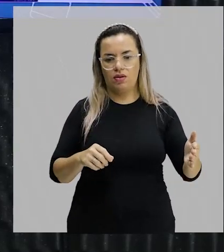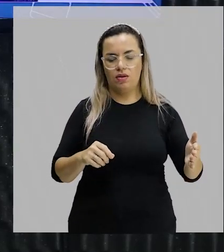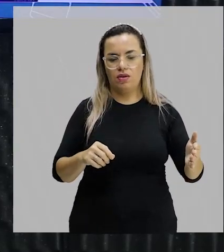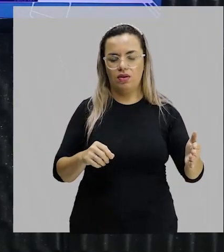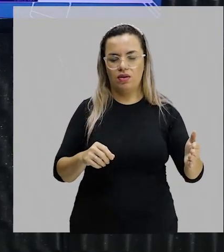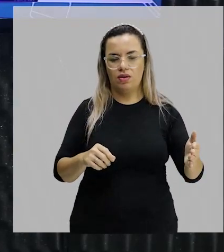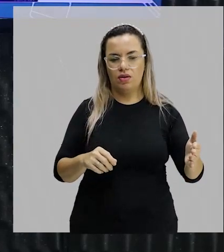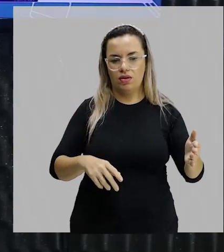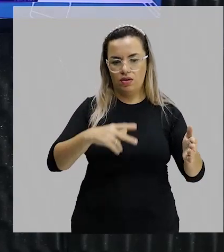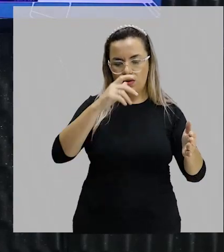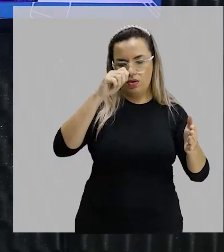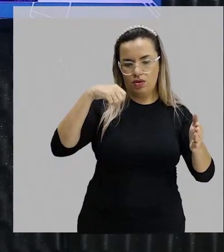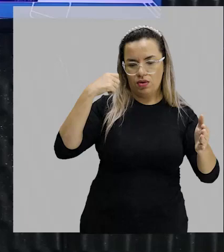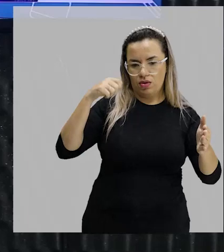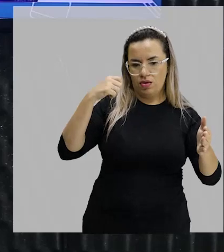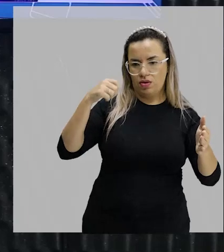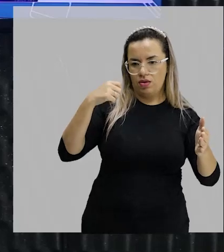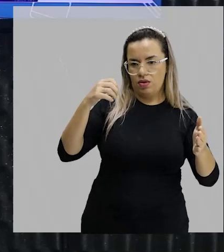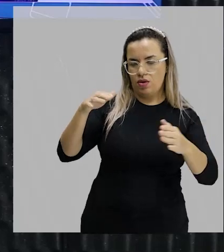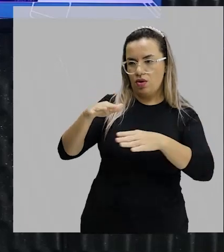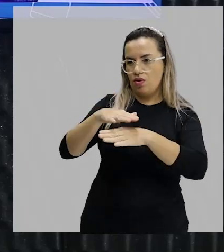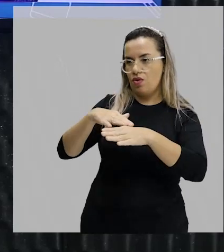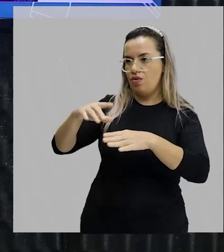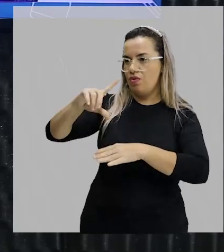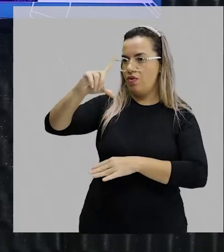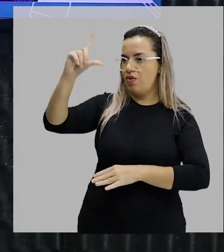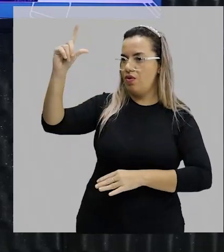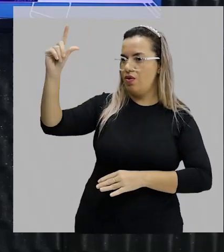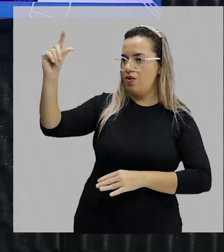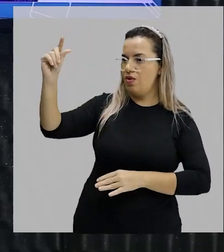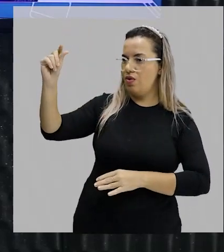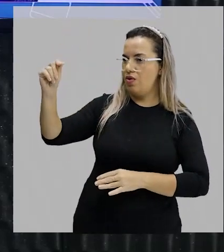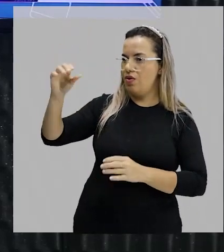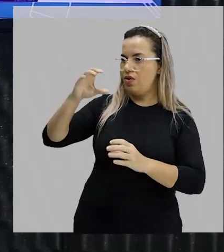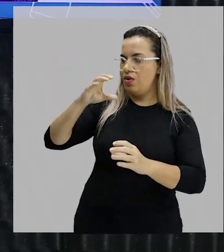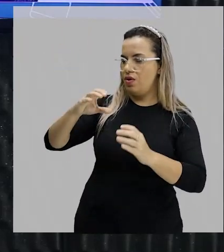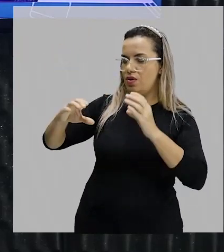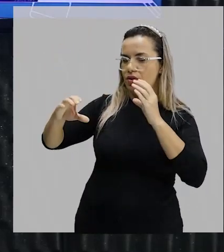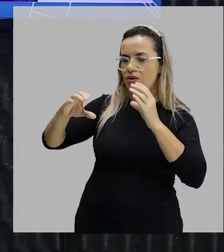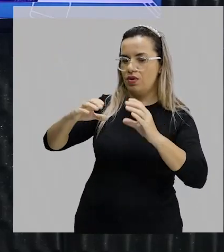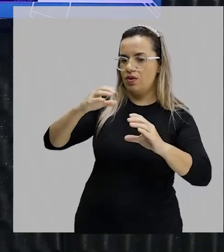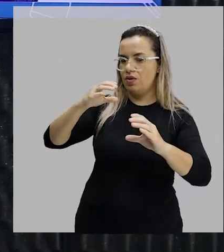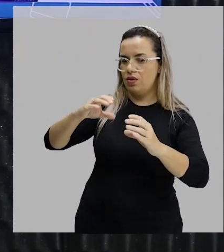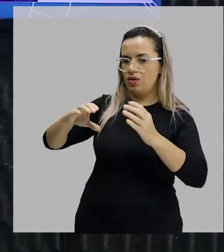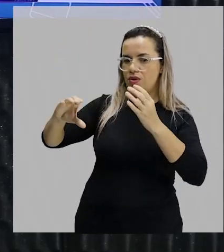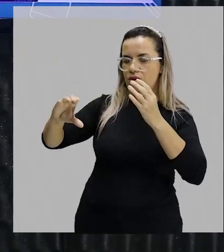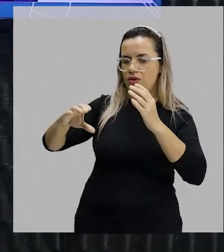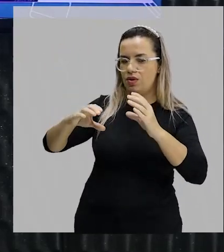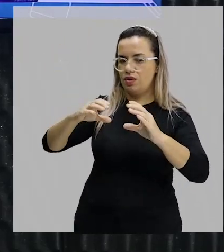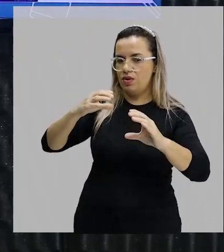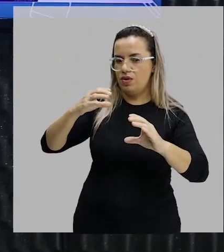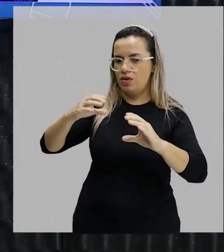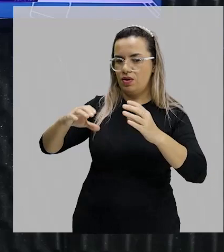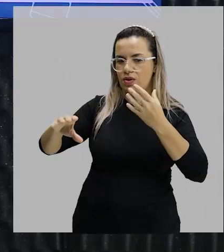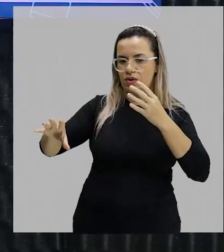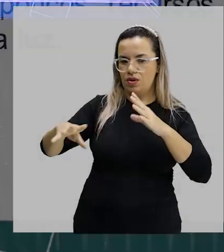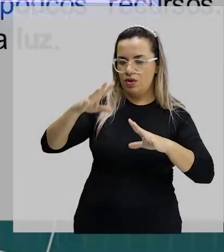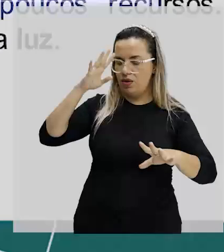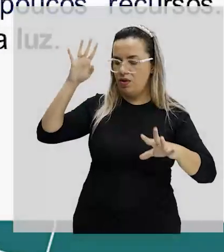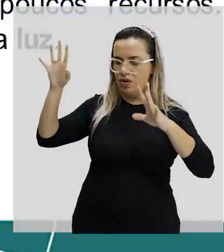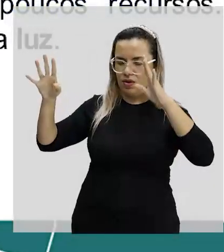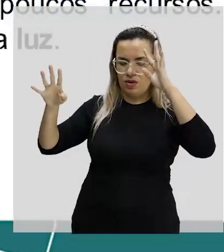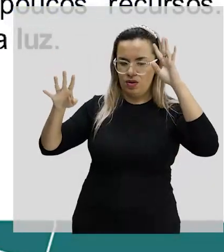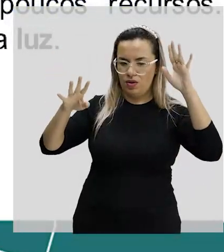um dos personagens conversa com a Lu enquanto canta, e ele cria essa sensação. Lindíssimo, né? Depois eu explico para vocês como foi